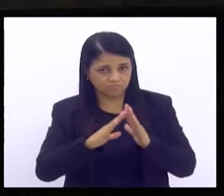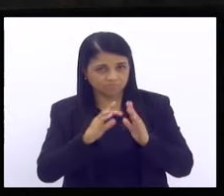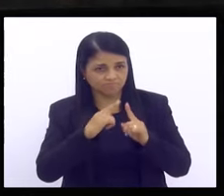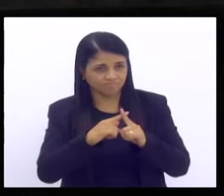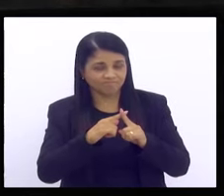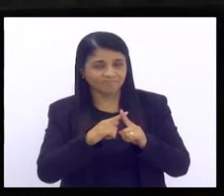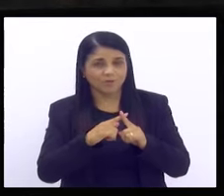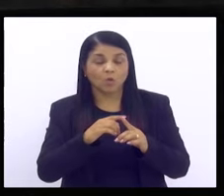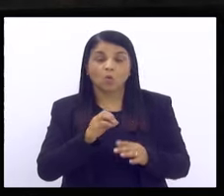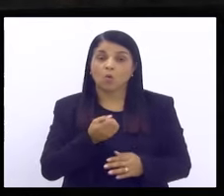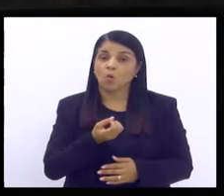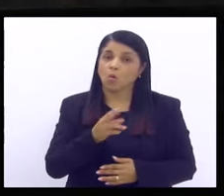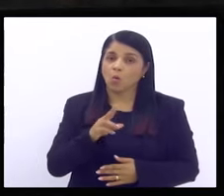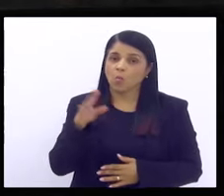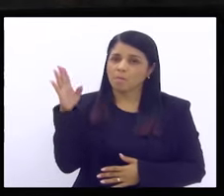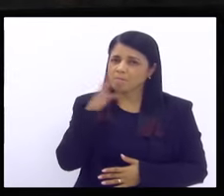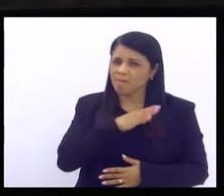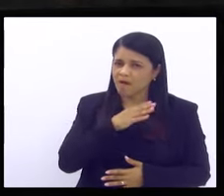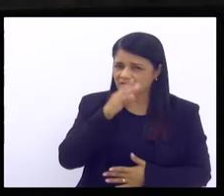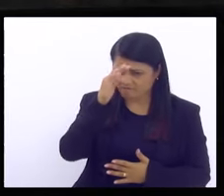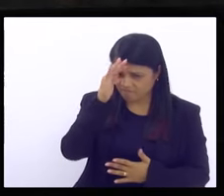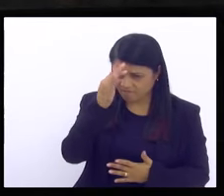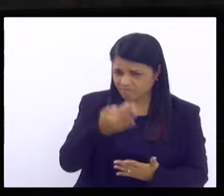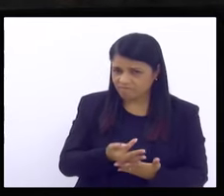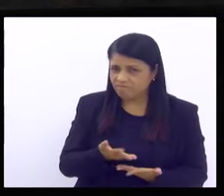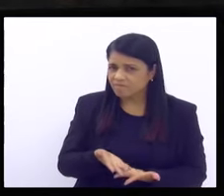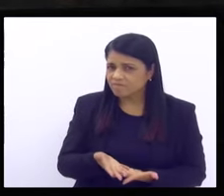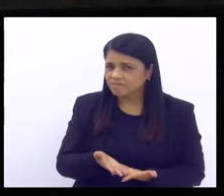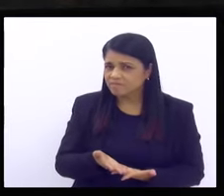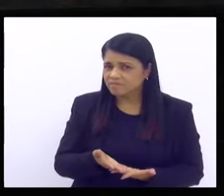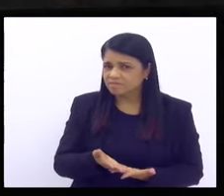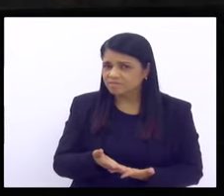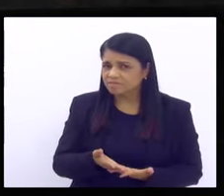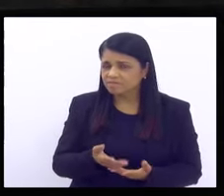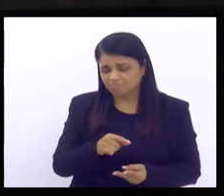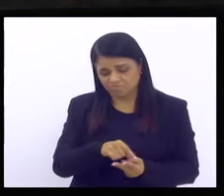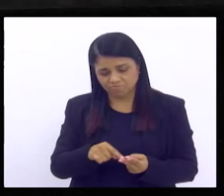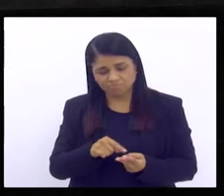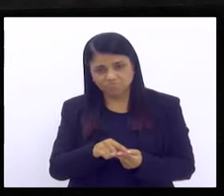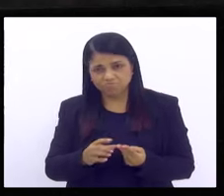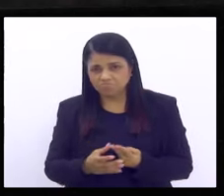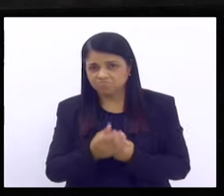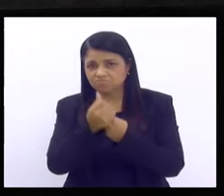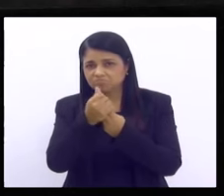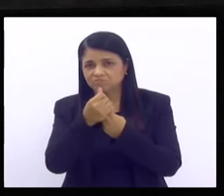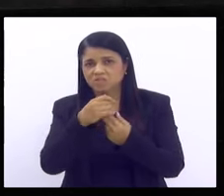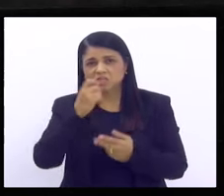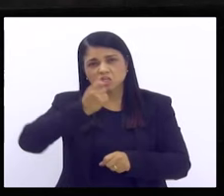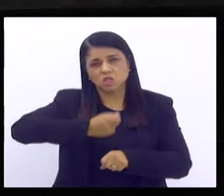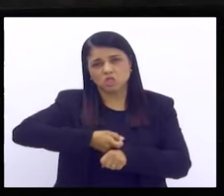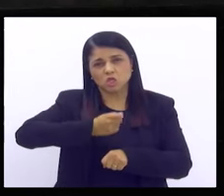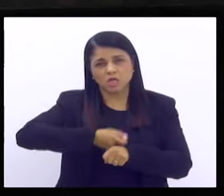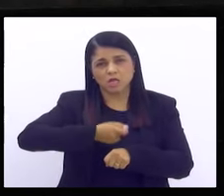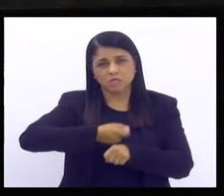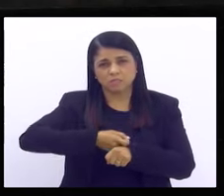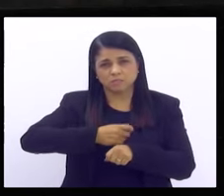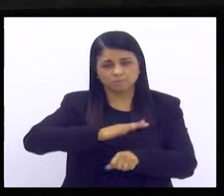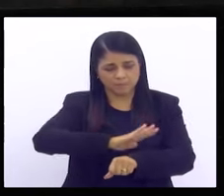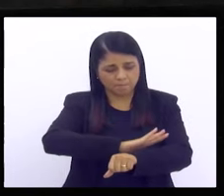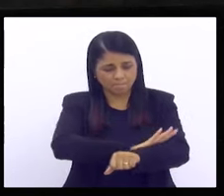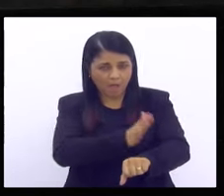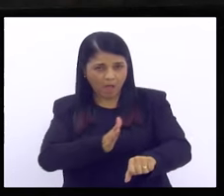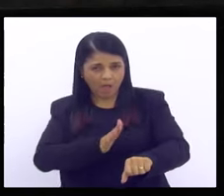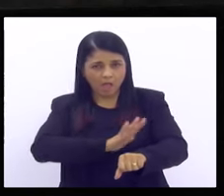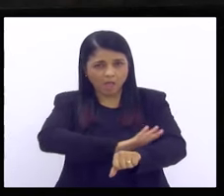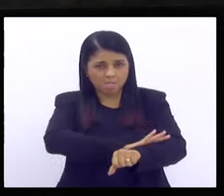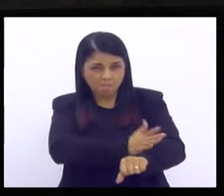está agindo de má fé, ou as duas coisas. É a incapacidade, a ignorância, a intolerância que tenta